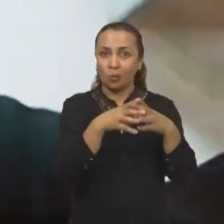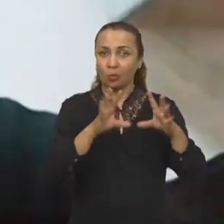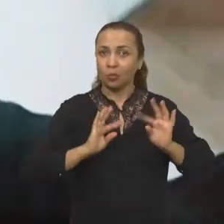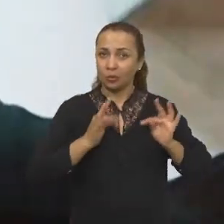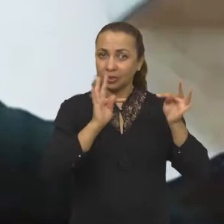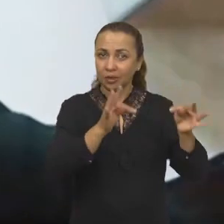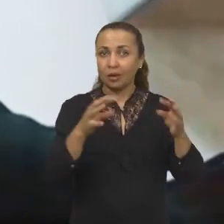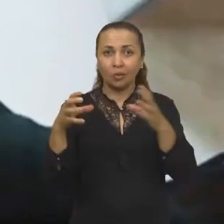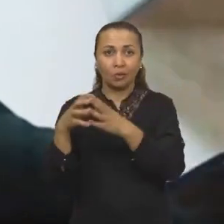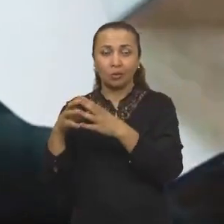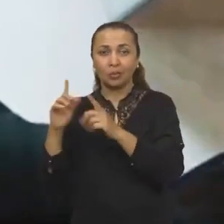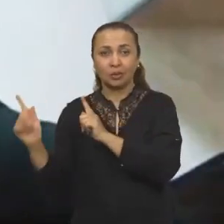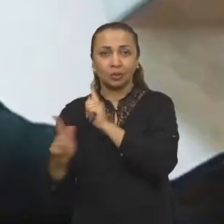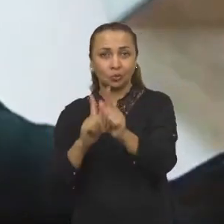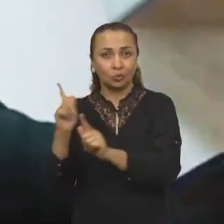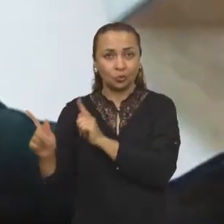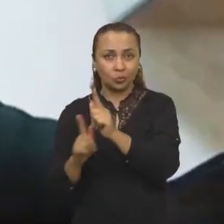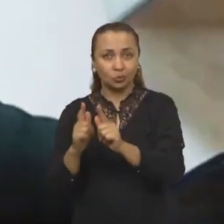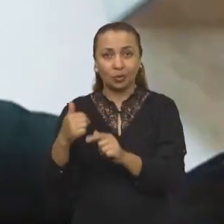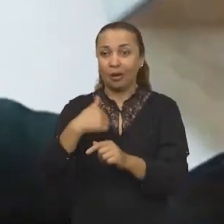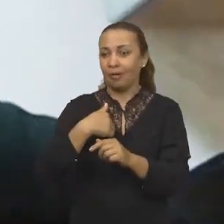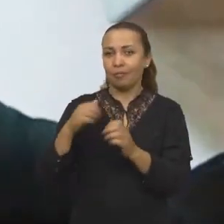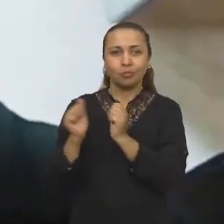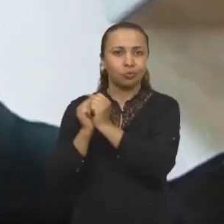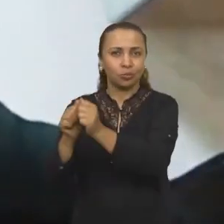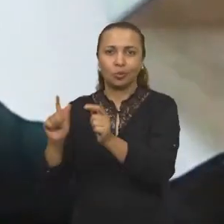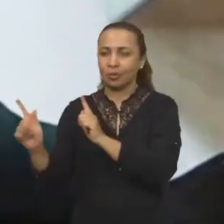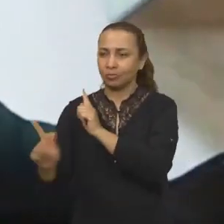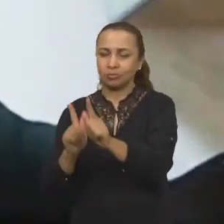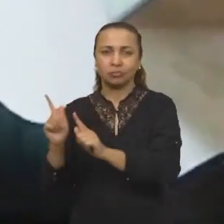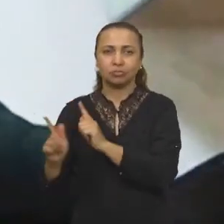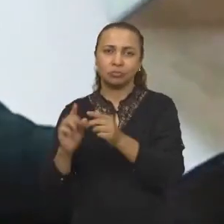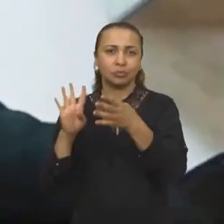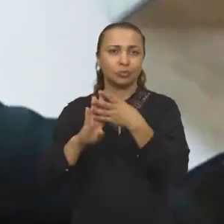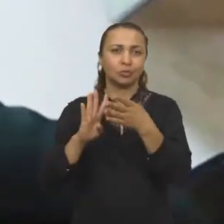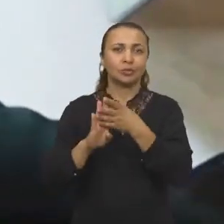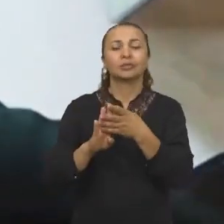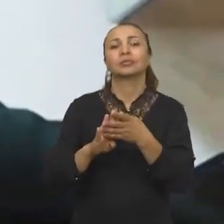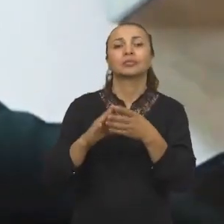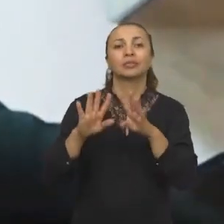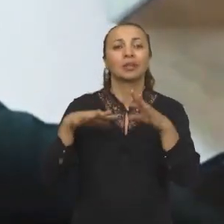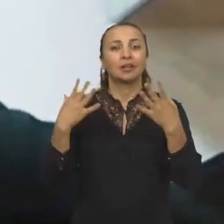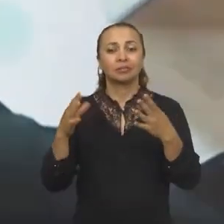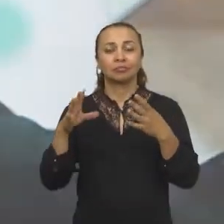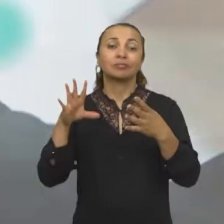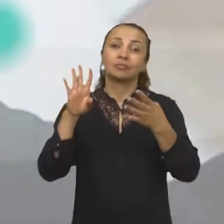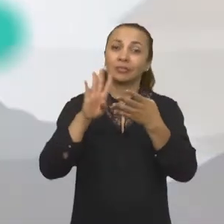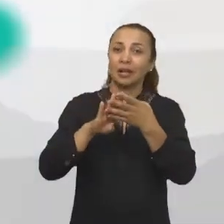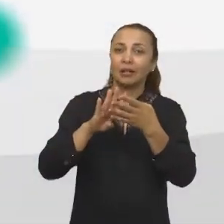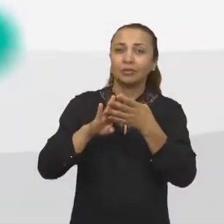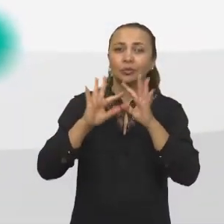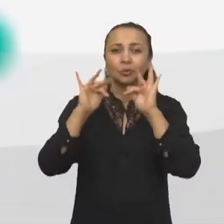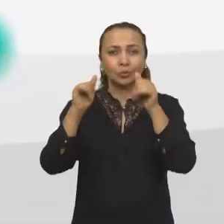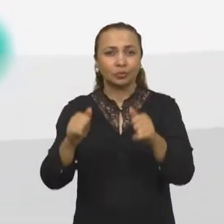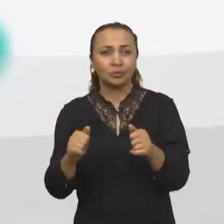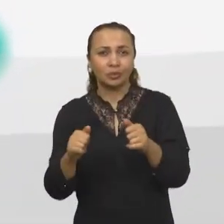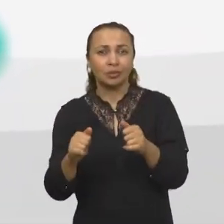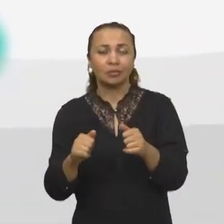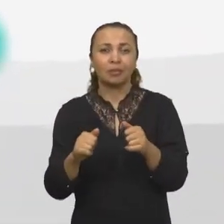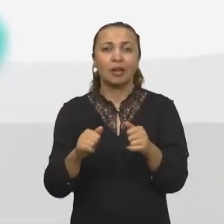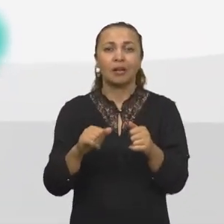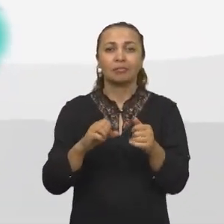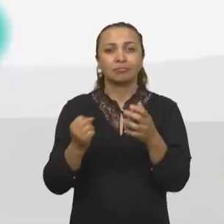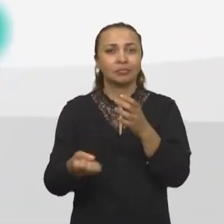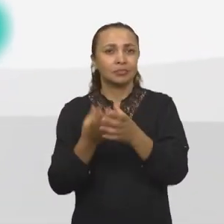e um comitê gestor. Eu faço parte do comitê gestor dessa rede E então essa rede, no final das